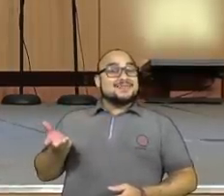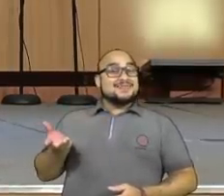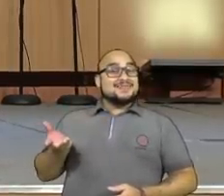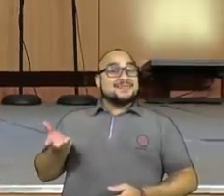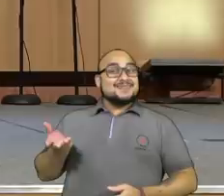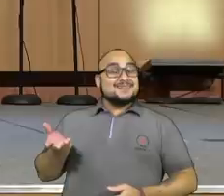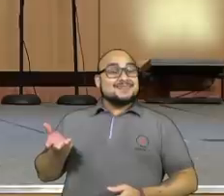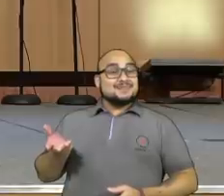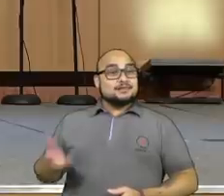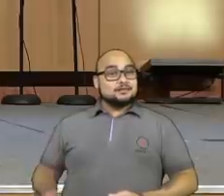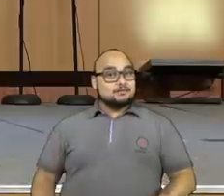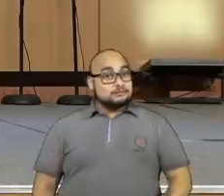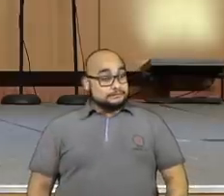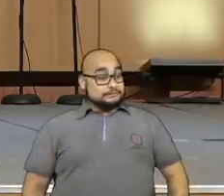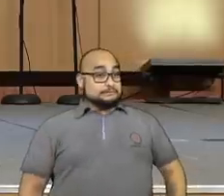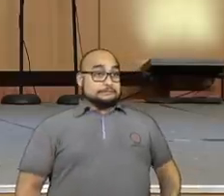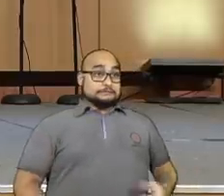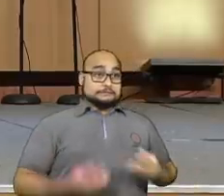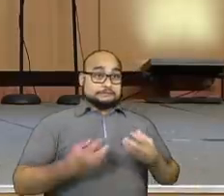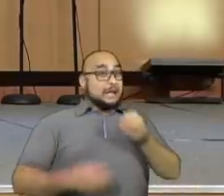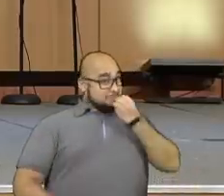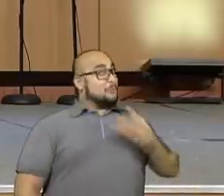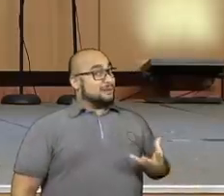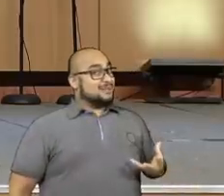Aí eu falei para ele, foi bom enquanto durou, né, minha irmã?